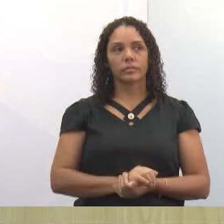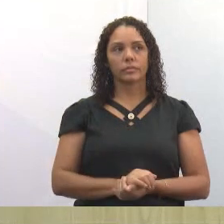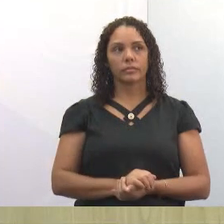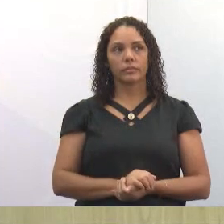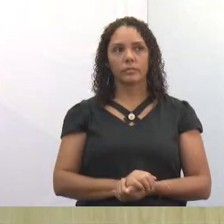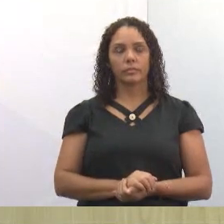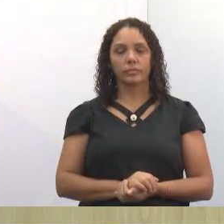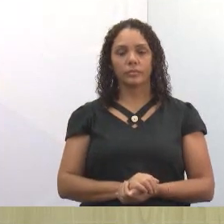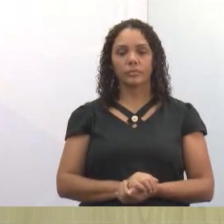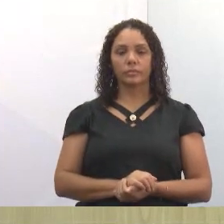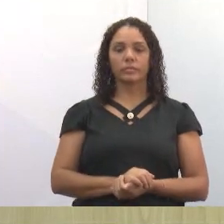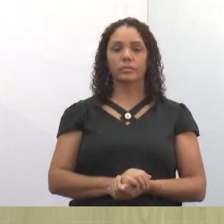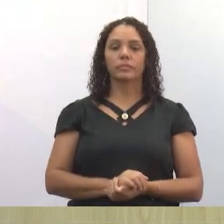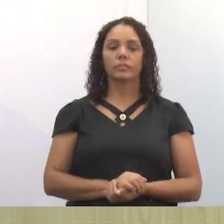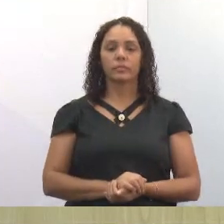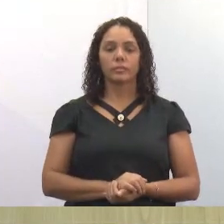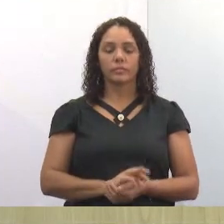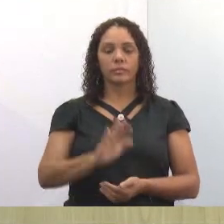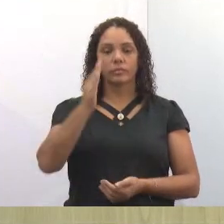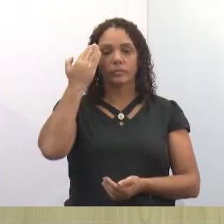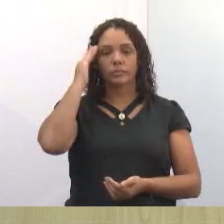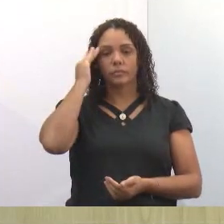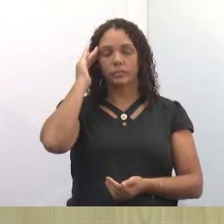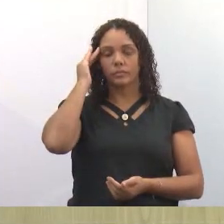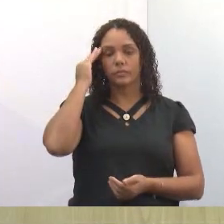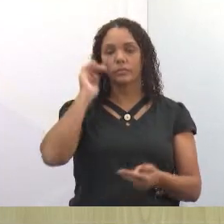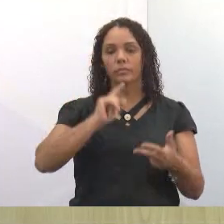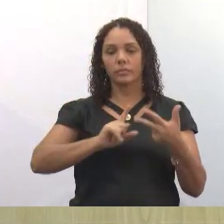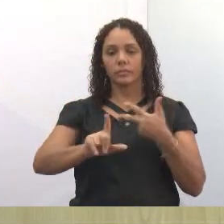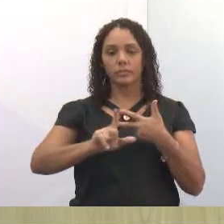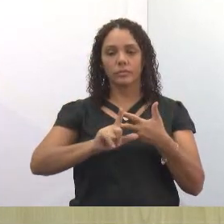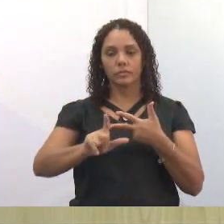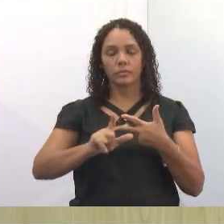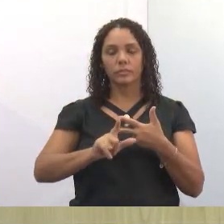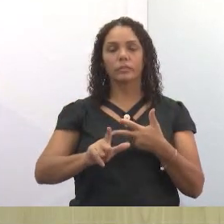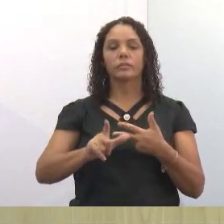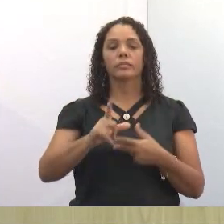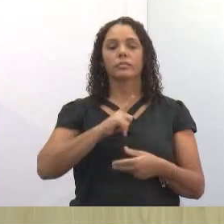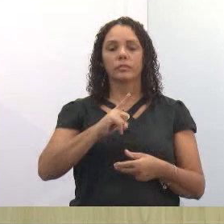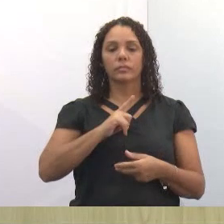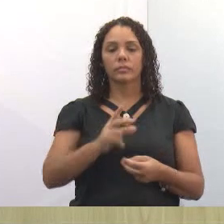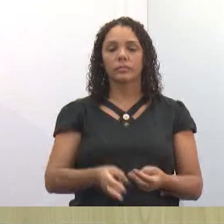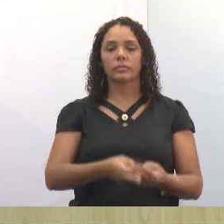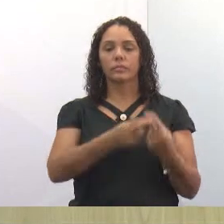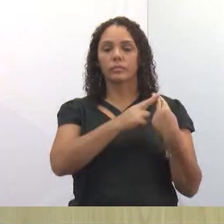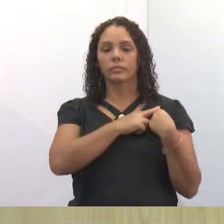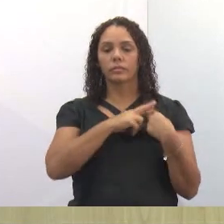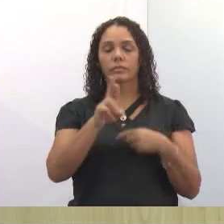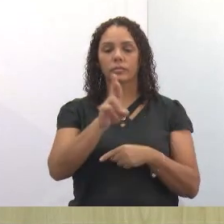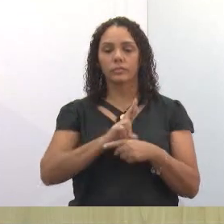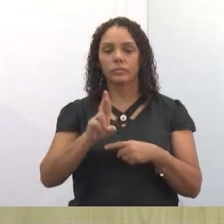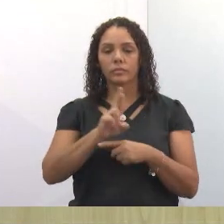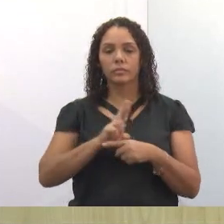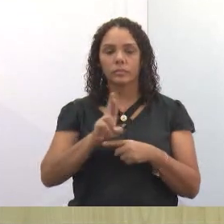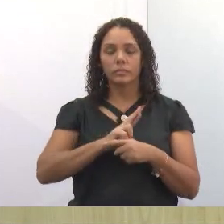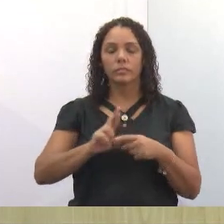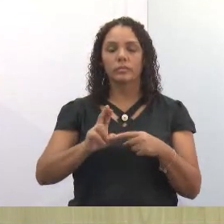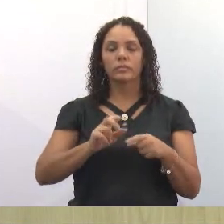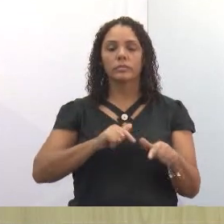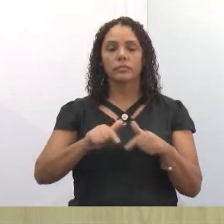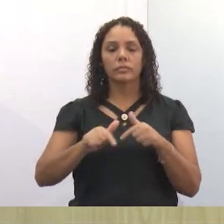Amizade. Considerando a prerrogativa do Legislativo em fiscalizar a atuação do Poder Executivo de